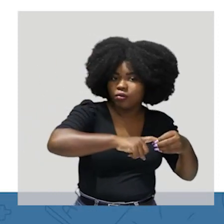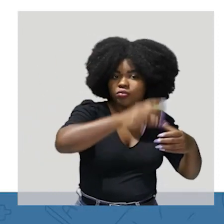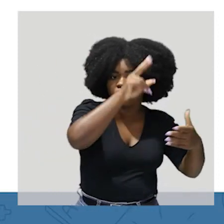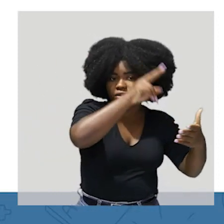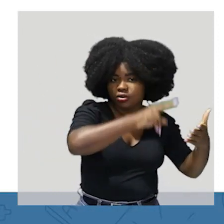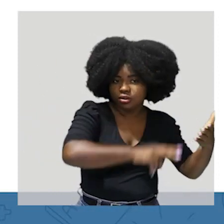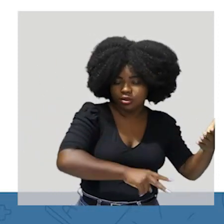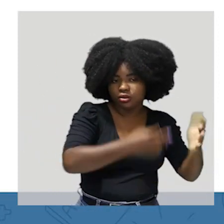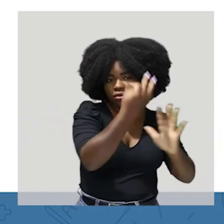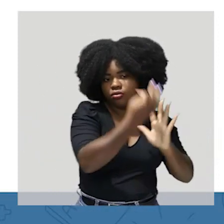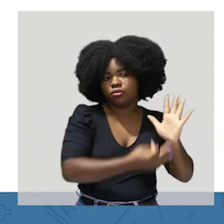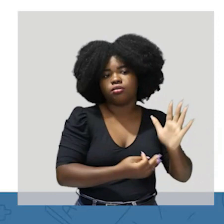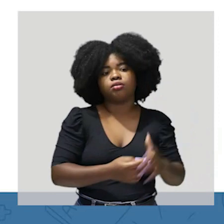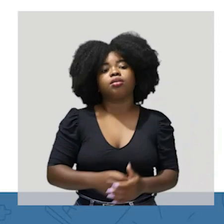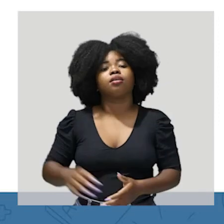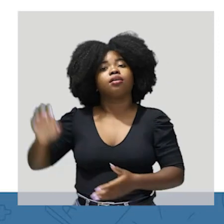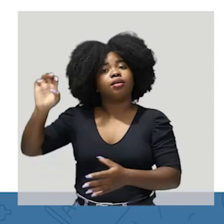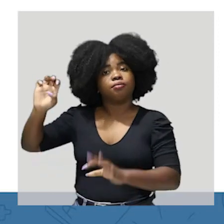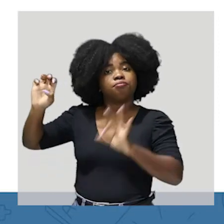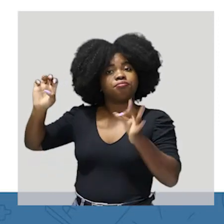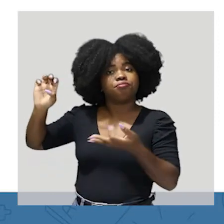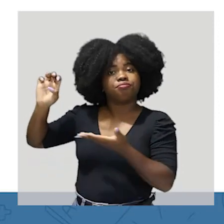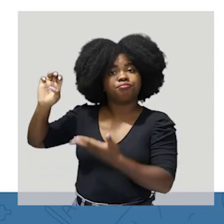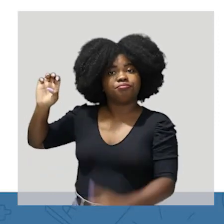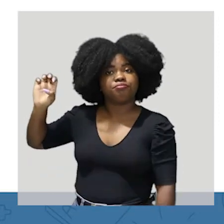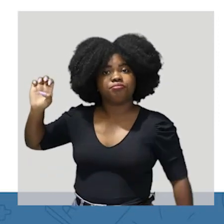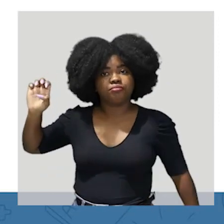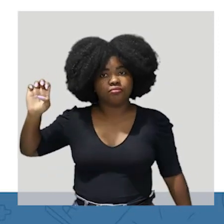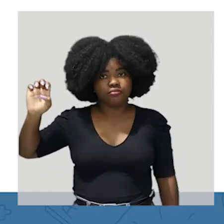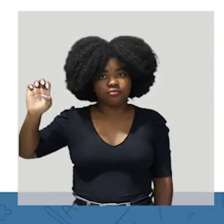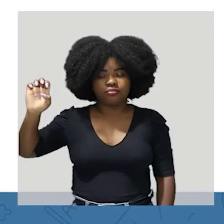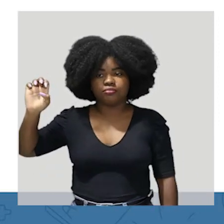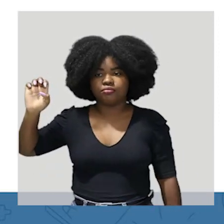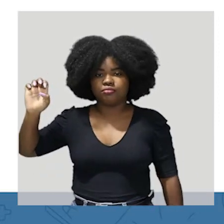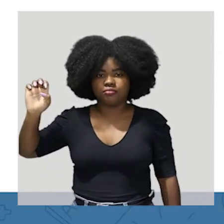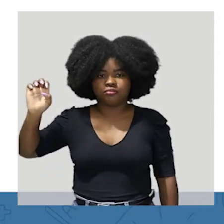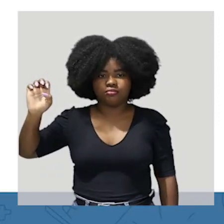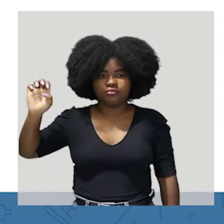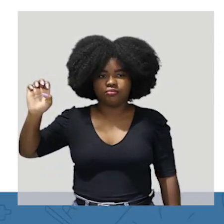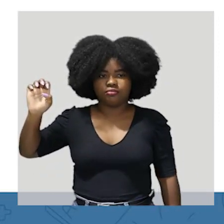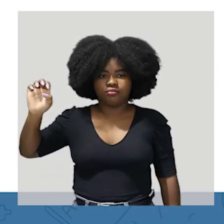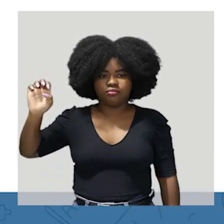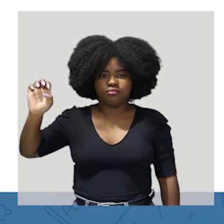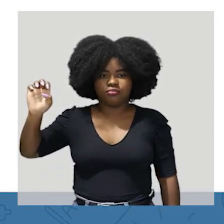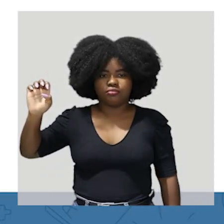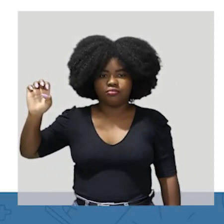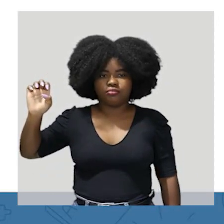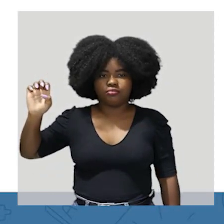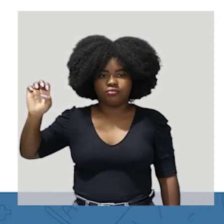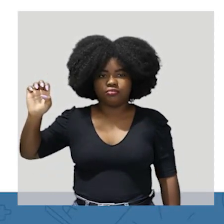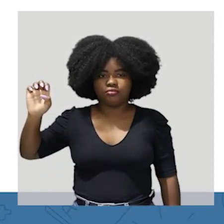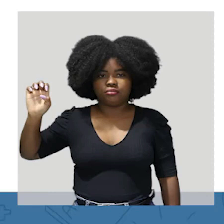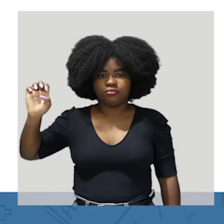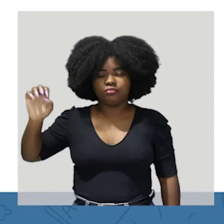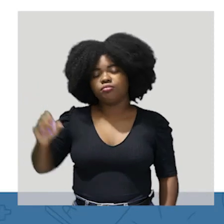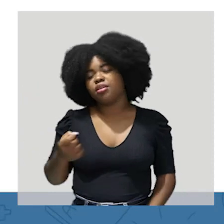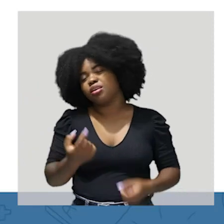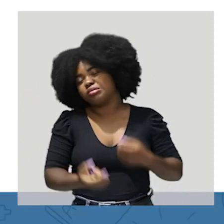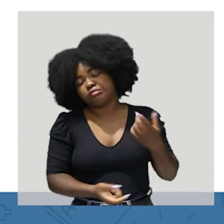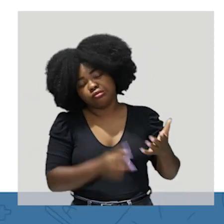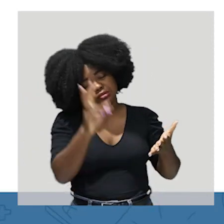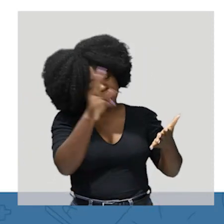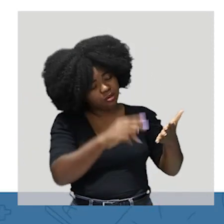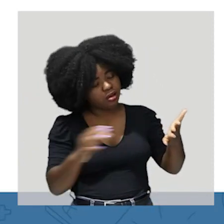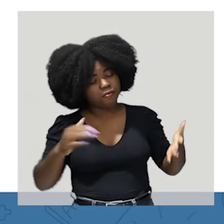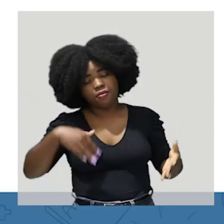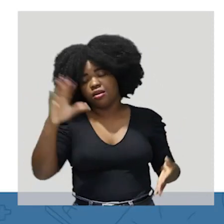a leitura e marca a letra e igualmente ao modelo da natureza Tá certo Às vezes a gente lê um pouquinho